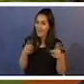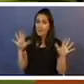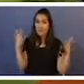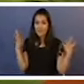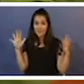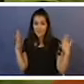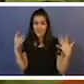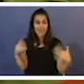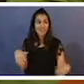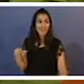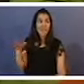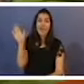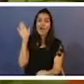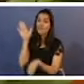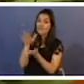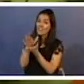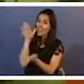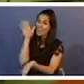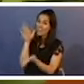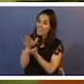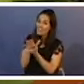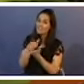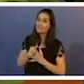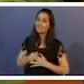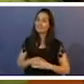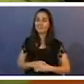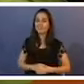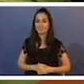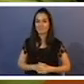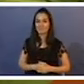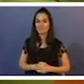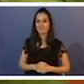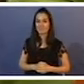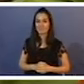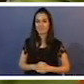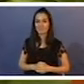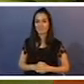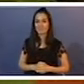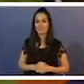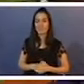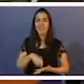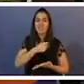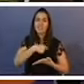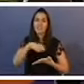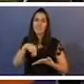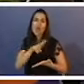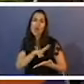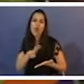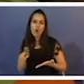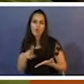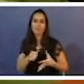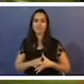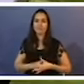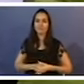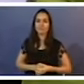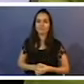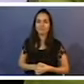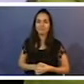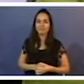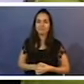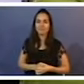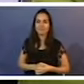ele mesmo é o temido jacaré-do-pantanal então inscrevam aí jacaré do